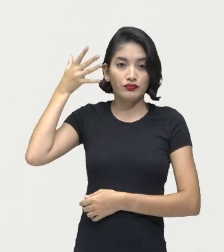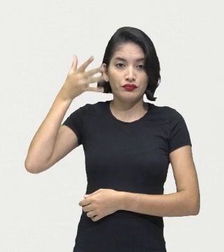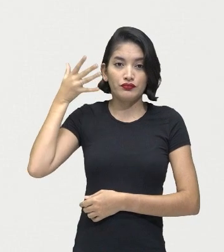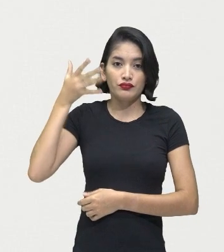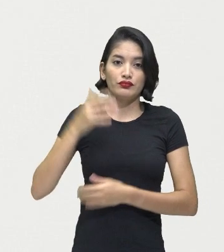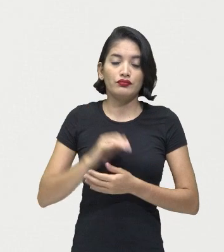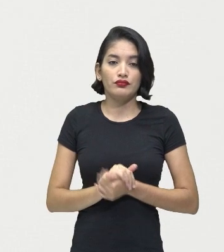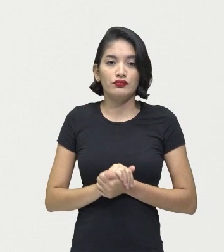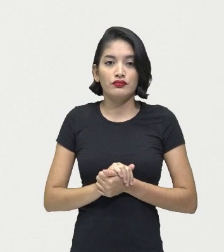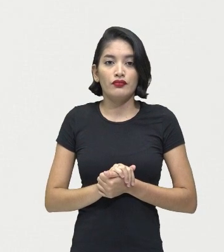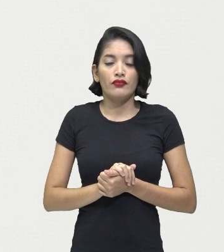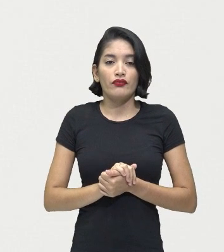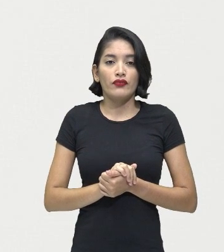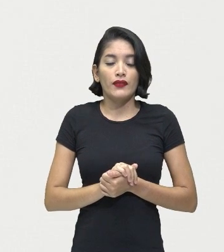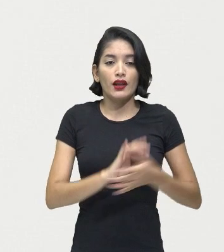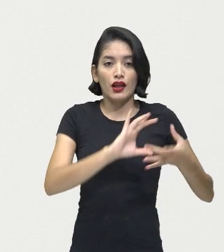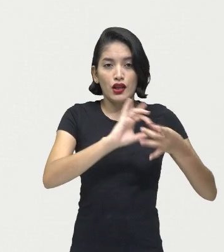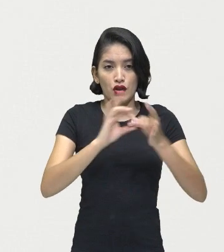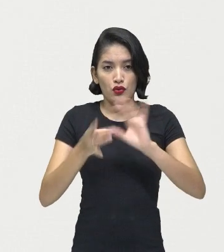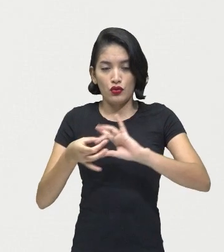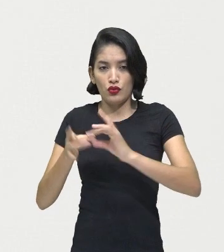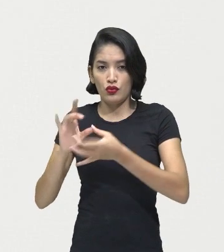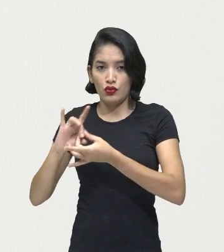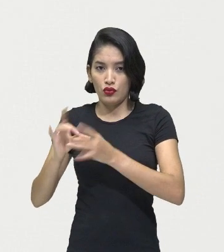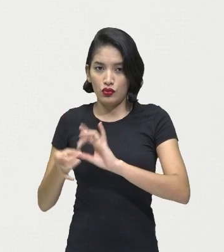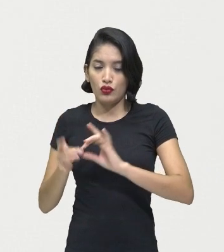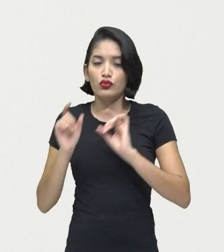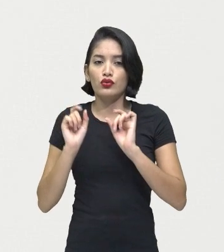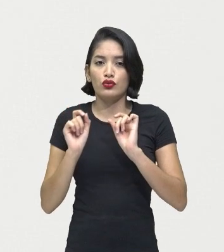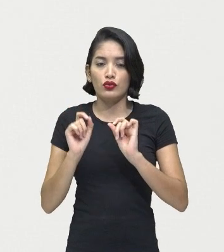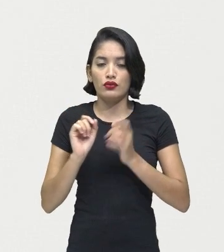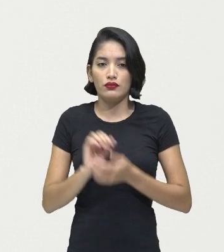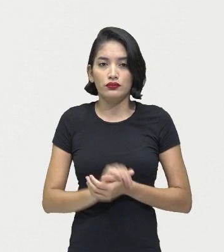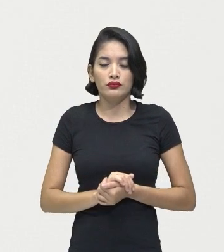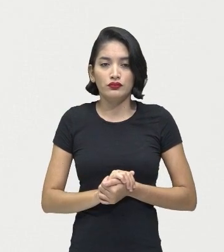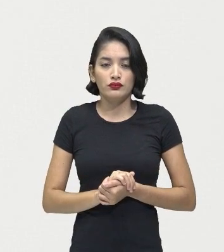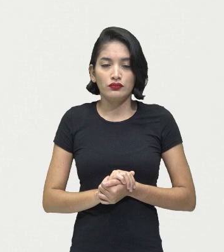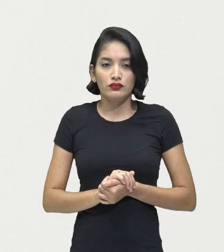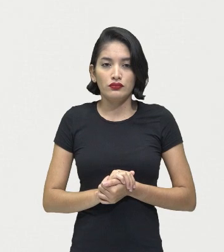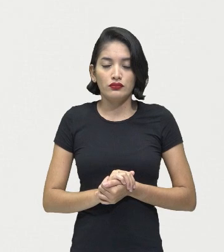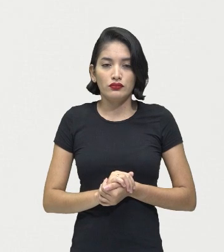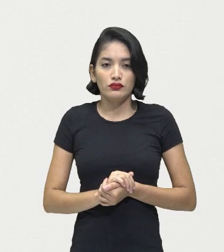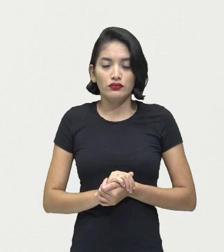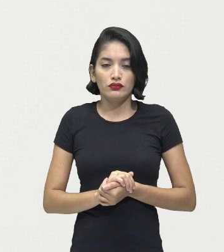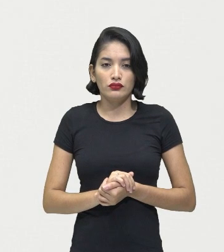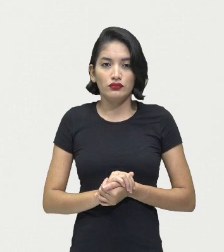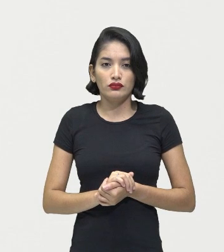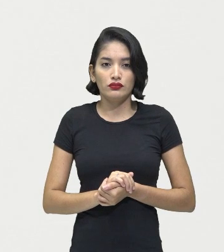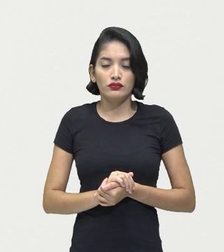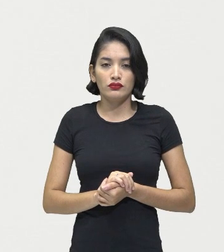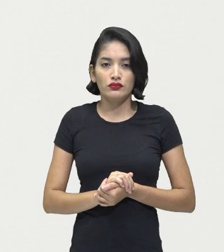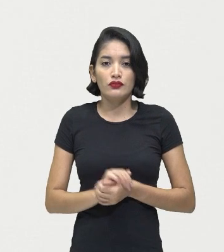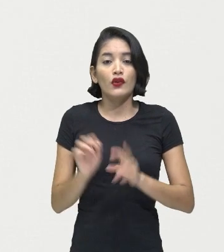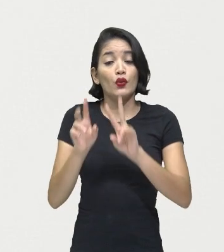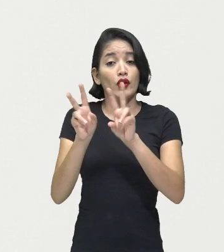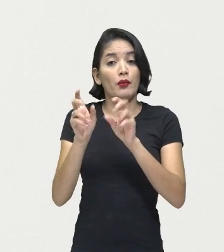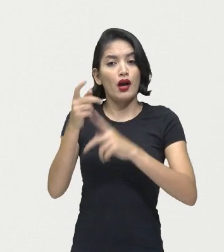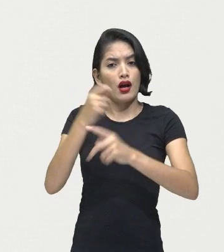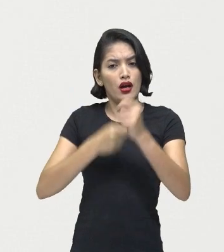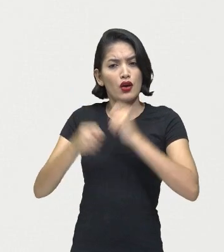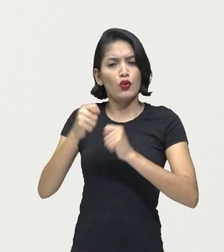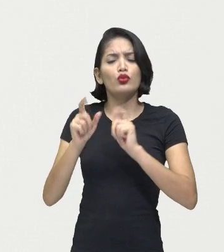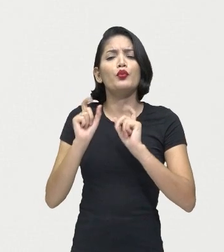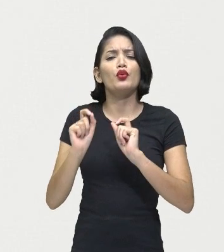que nesse contexto aqui ele é o... Nossa, assim, esse é o... Então, sobre a economia. Então, a economia foi